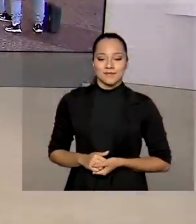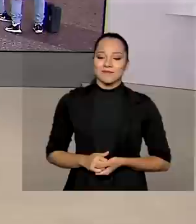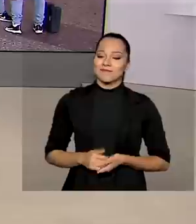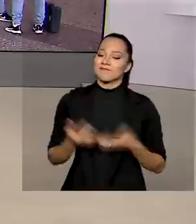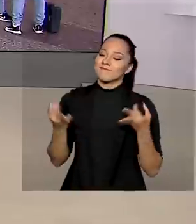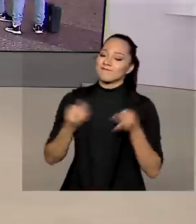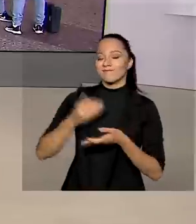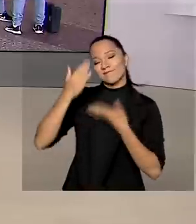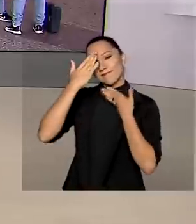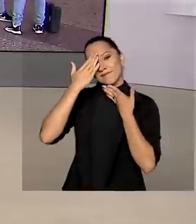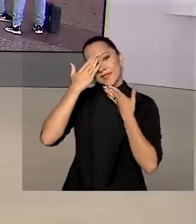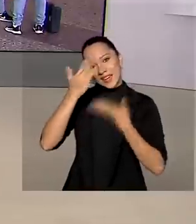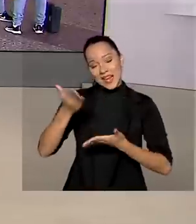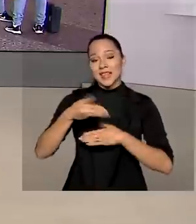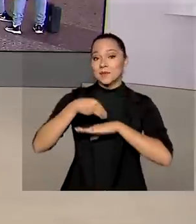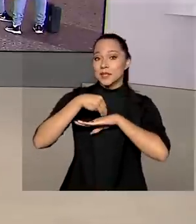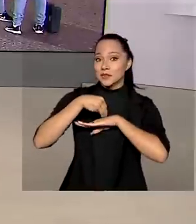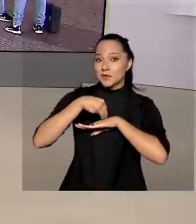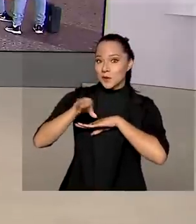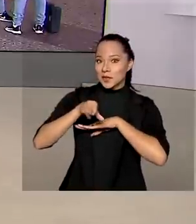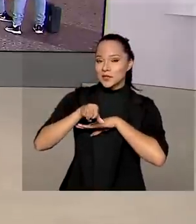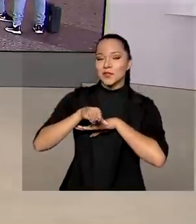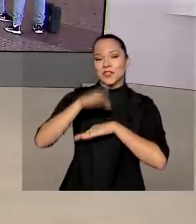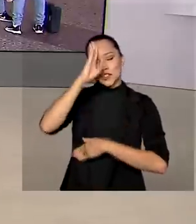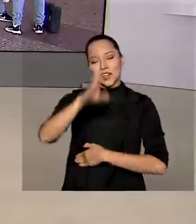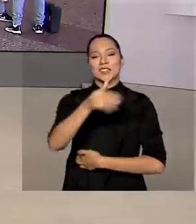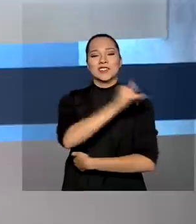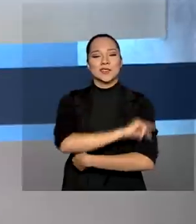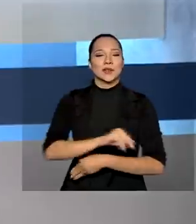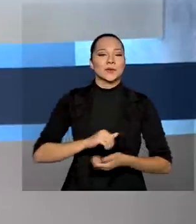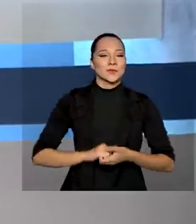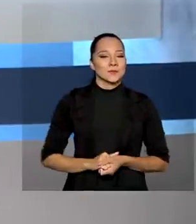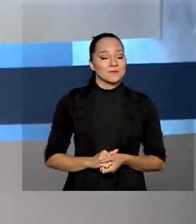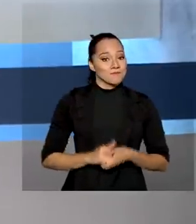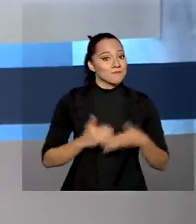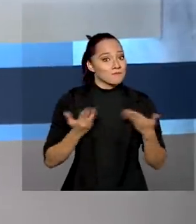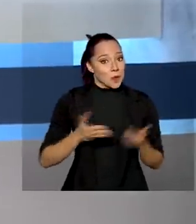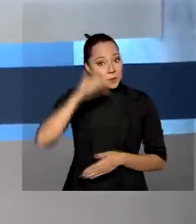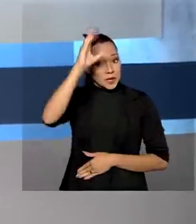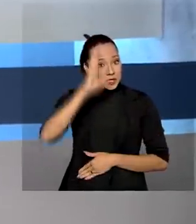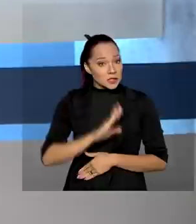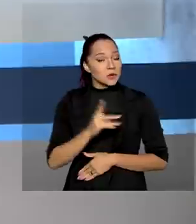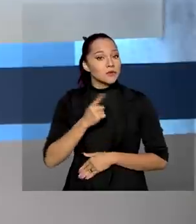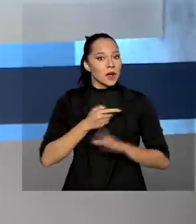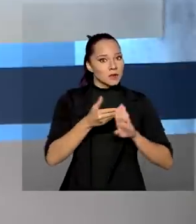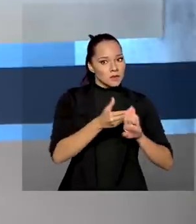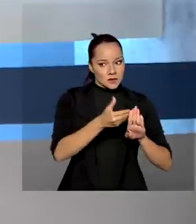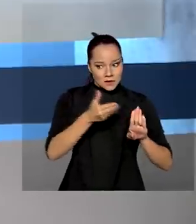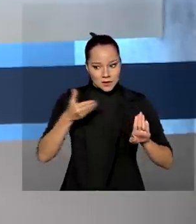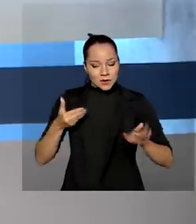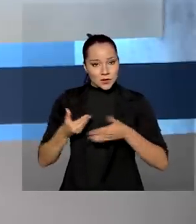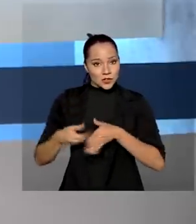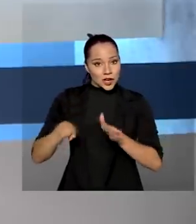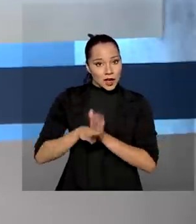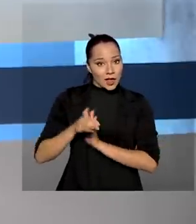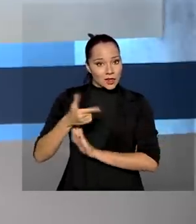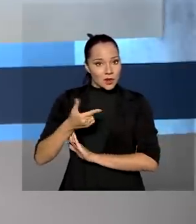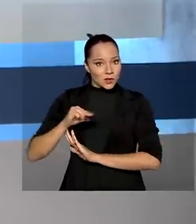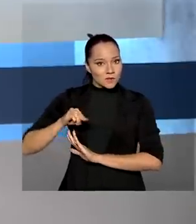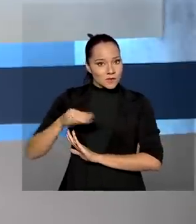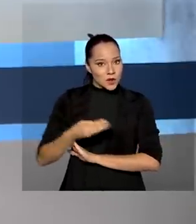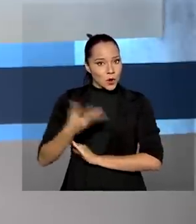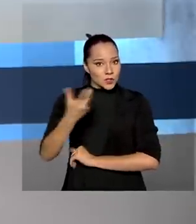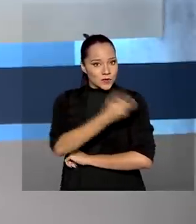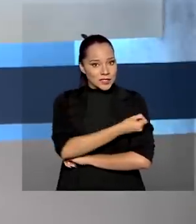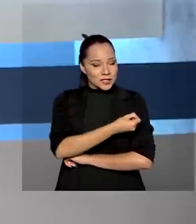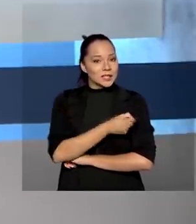perfeito Tiago obrigada pelas suas informações direto do Rio de Janeiro e olha o Brasil vai receber antecipadamente dois milhões de